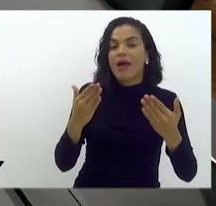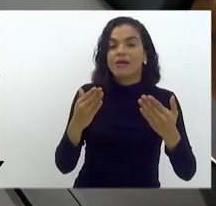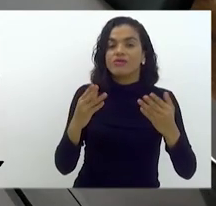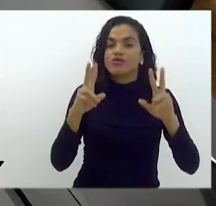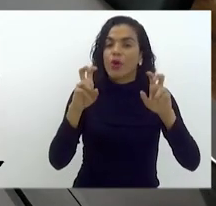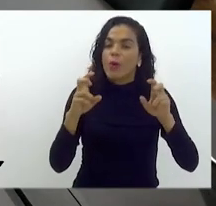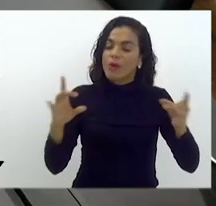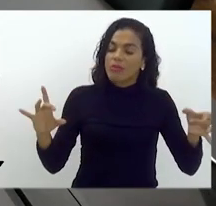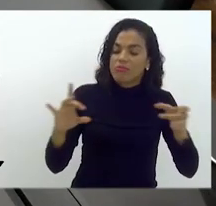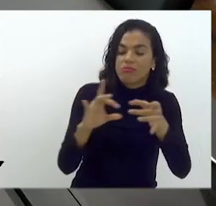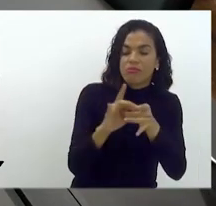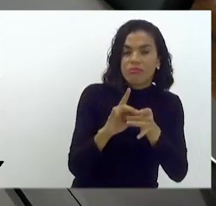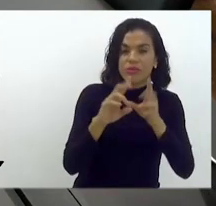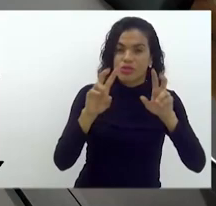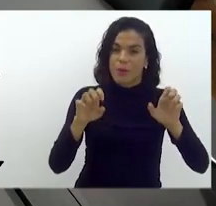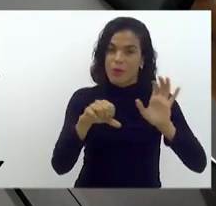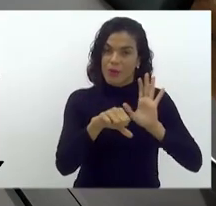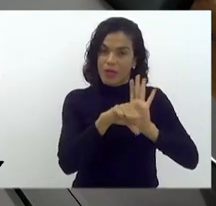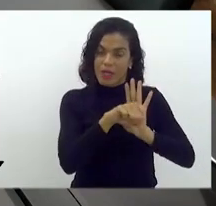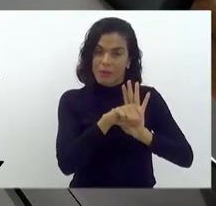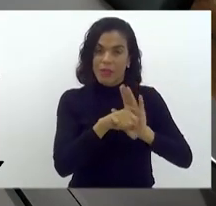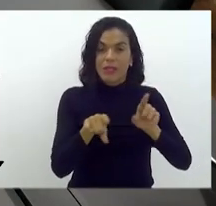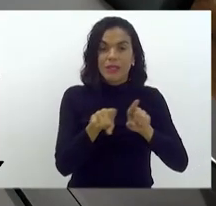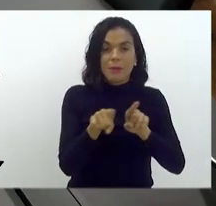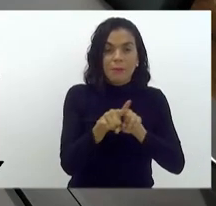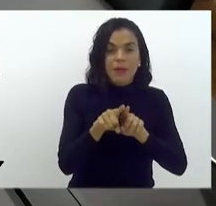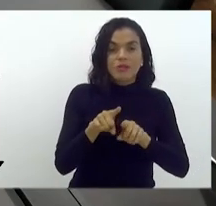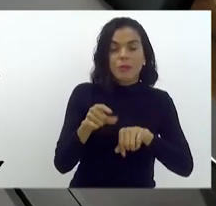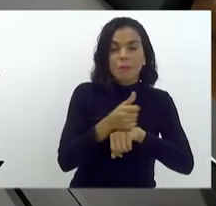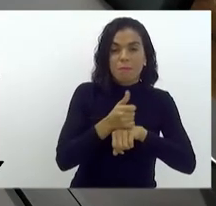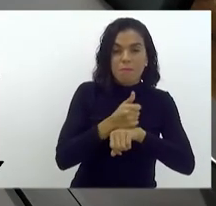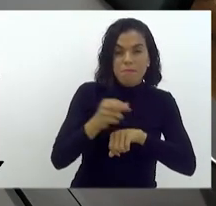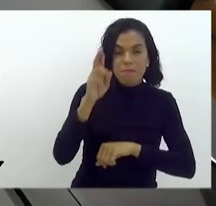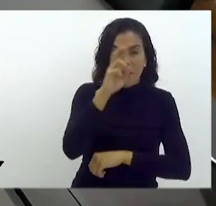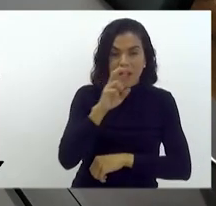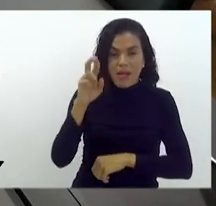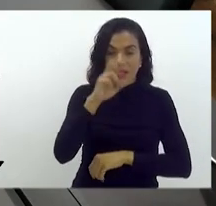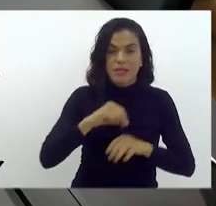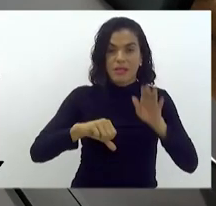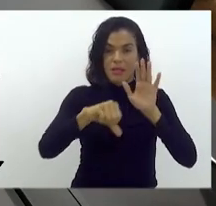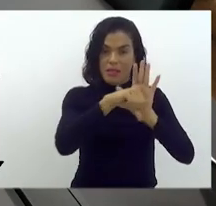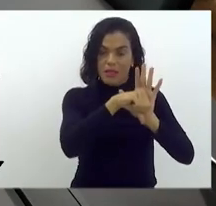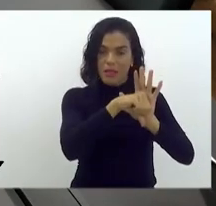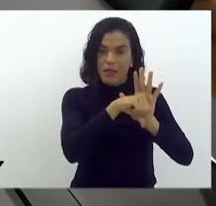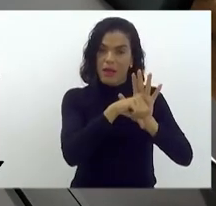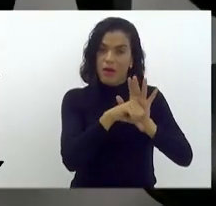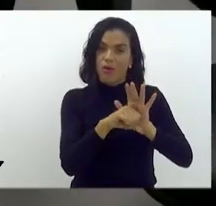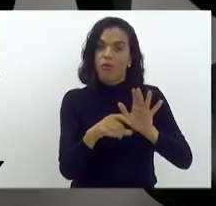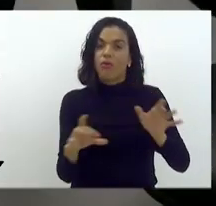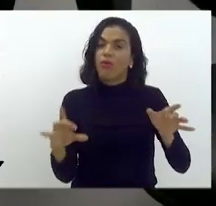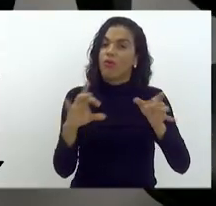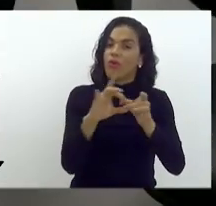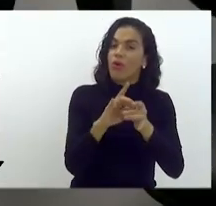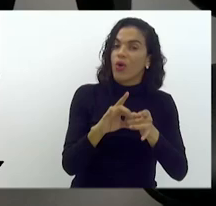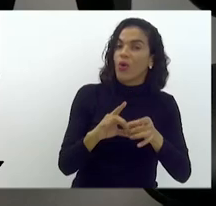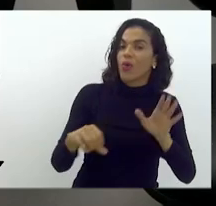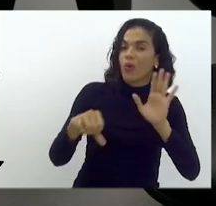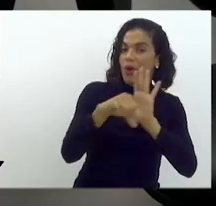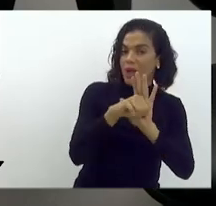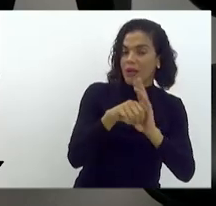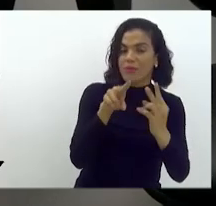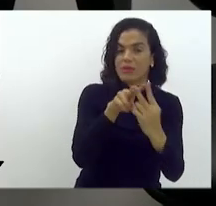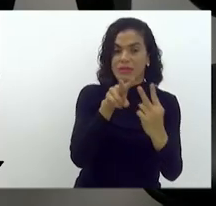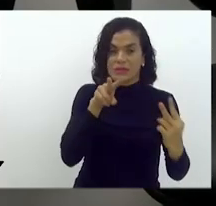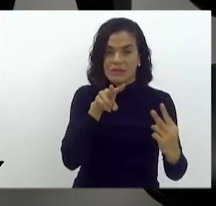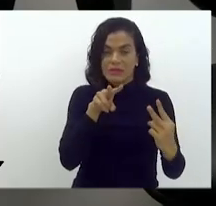inicial dos crimes e a posição da perícia criminal oficial com os crimes cibernéticos